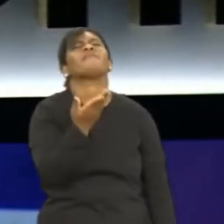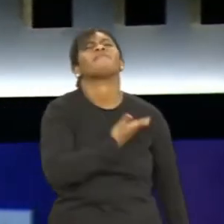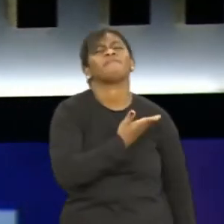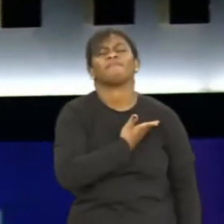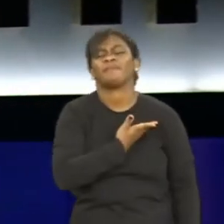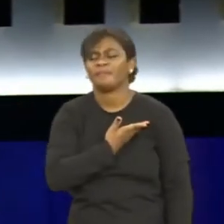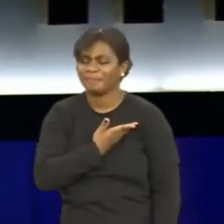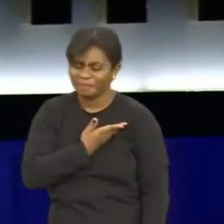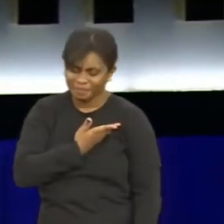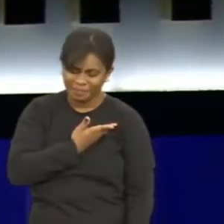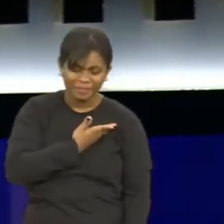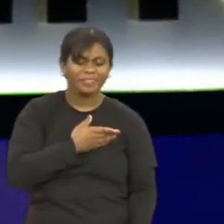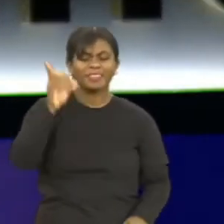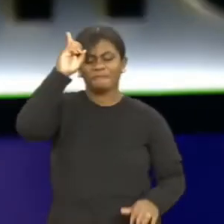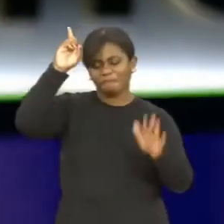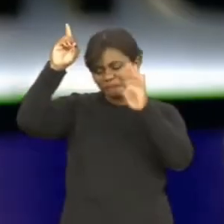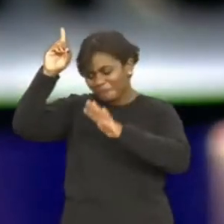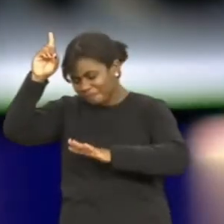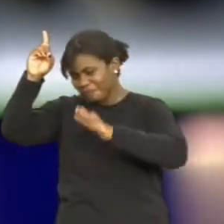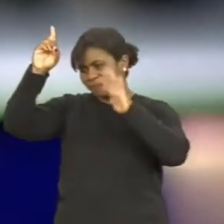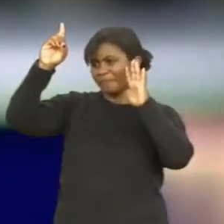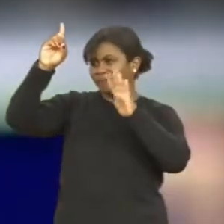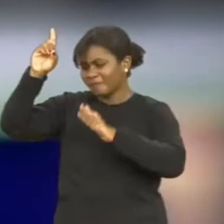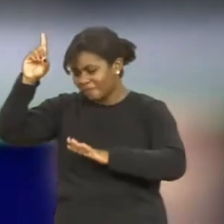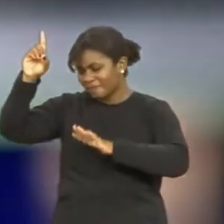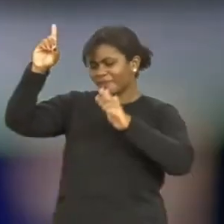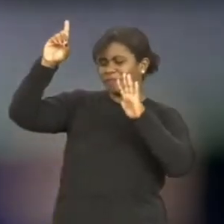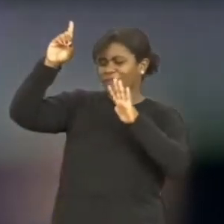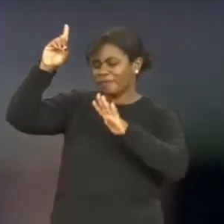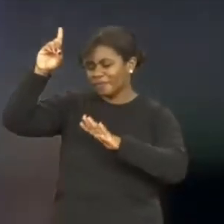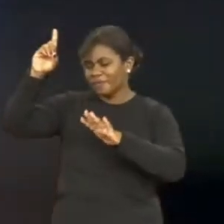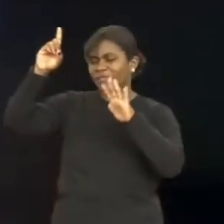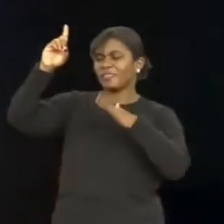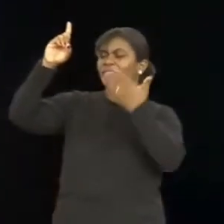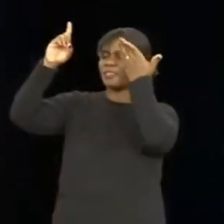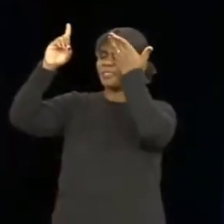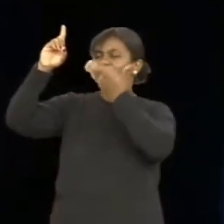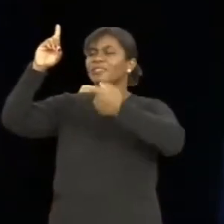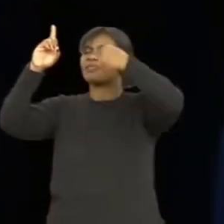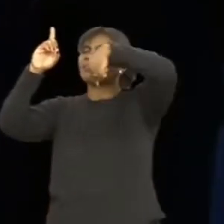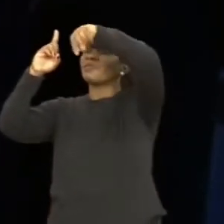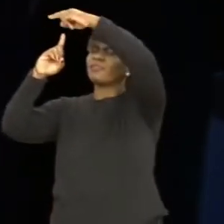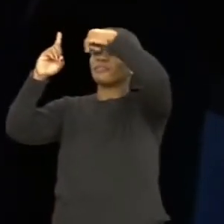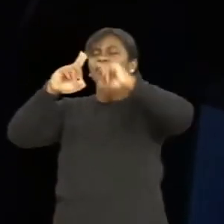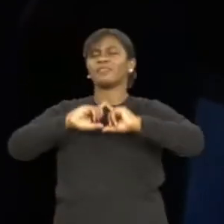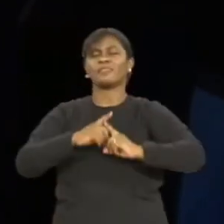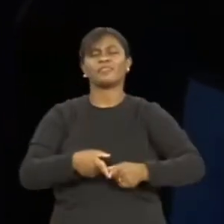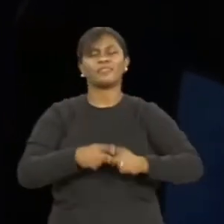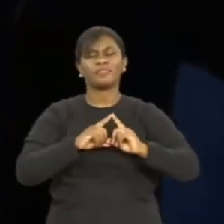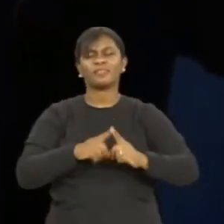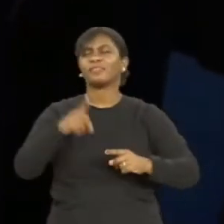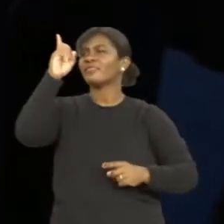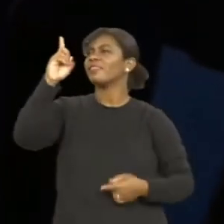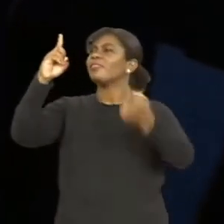amigo. Adore a Ele. Adore ao Santo de Israel.